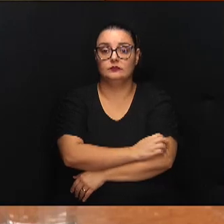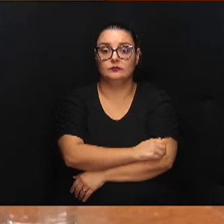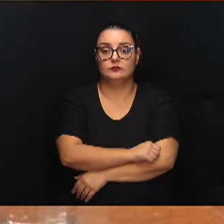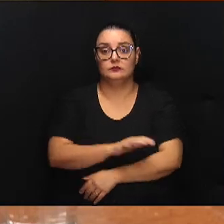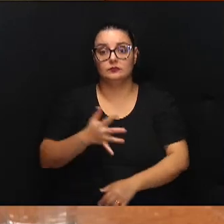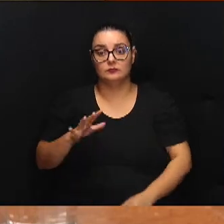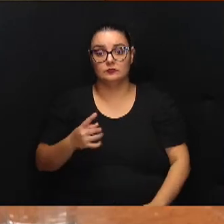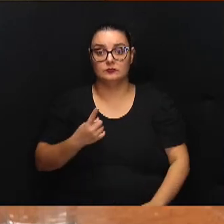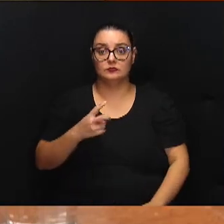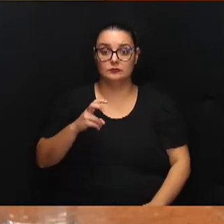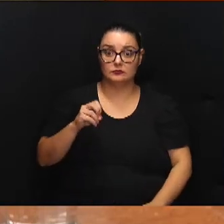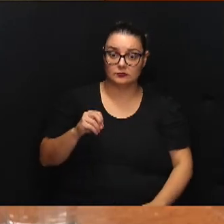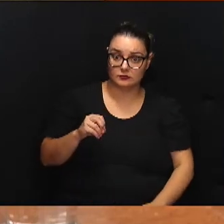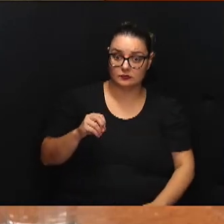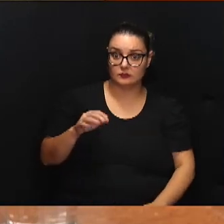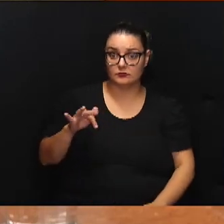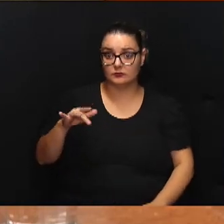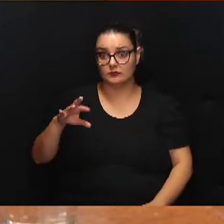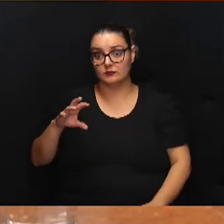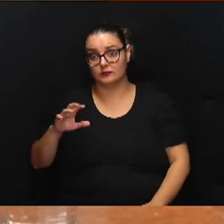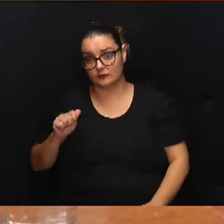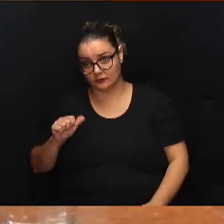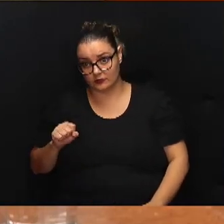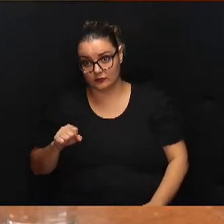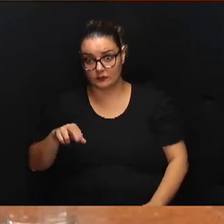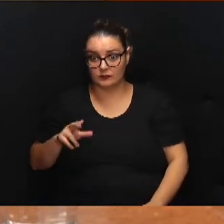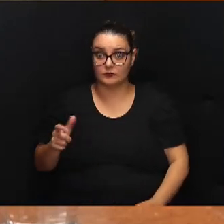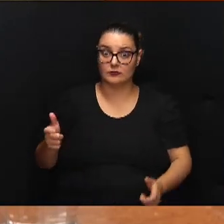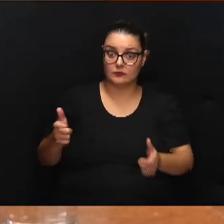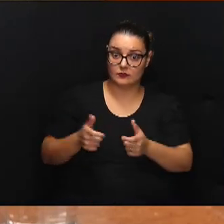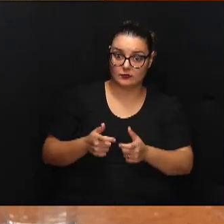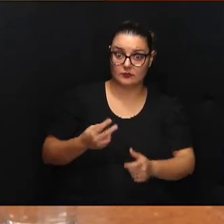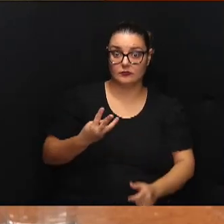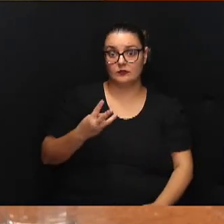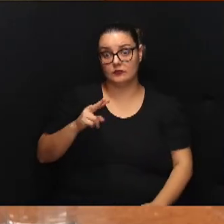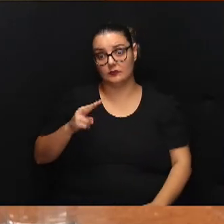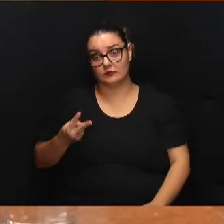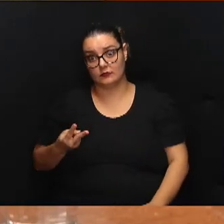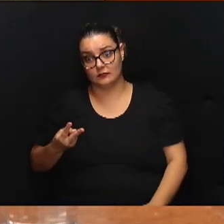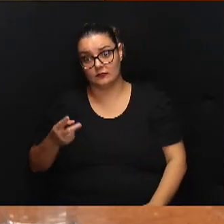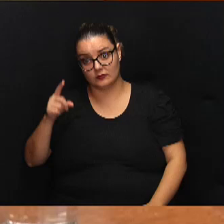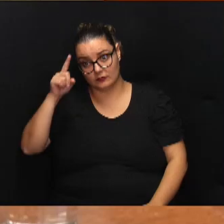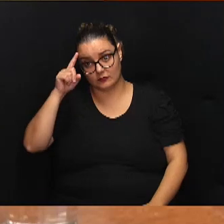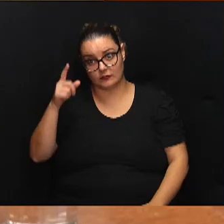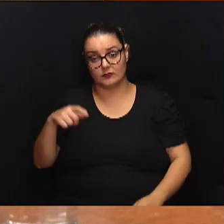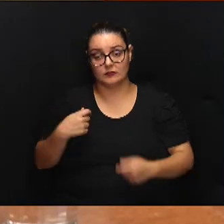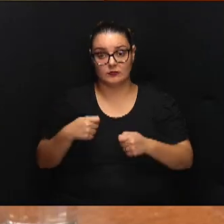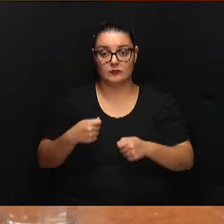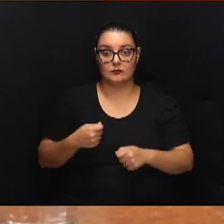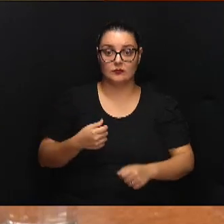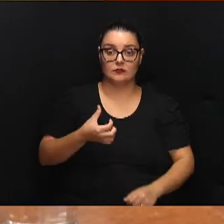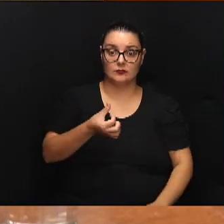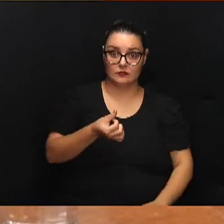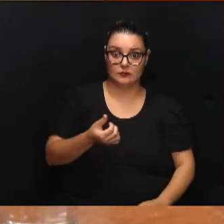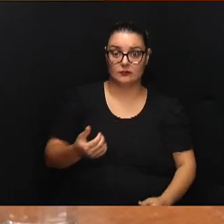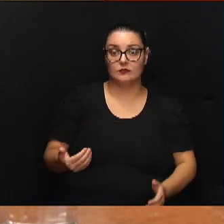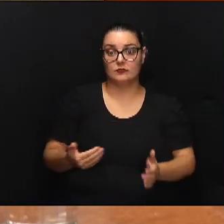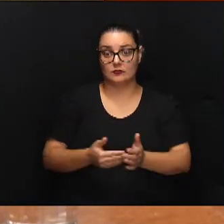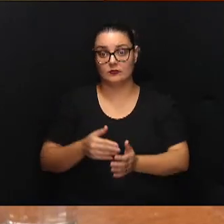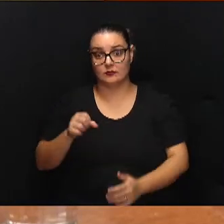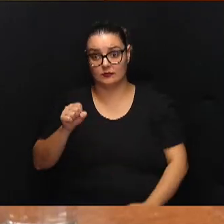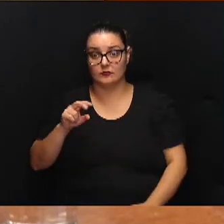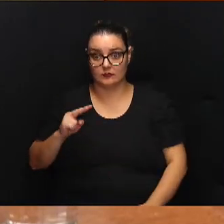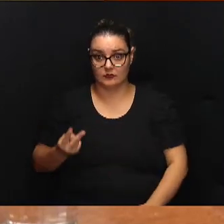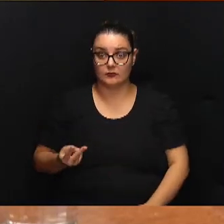torno de 150 fitas ou menos, que dá para medir 3 vezes ao dia, quando eu precisava medir de 6 a 8 vezes.